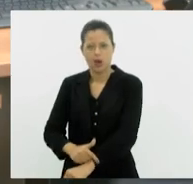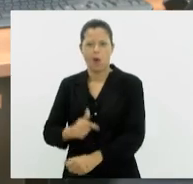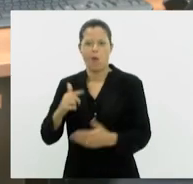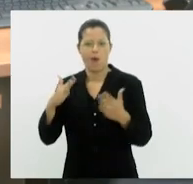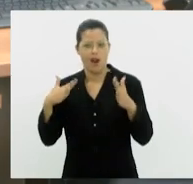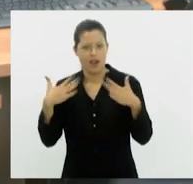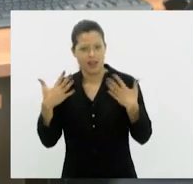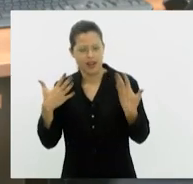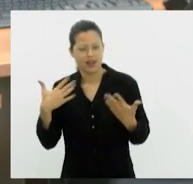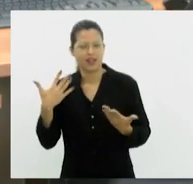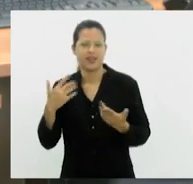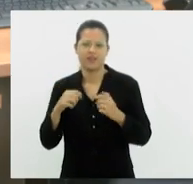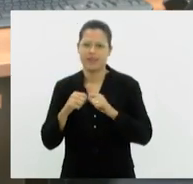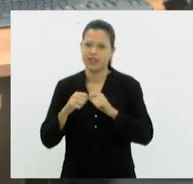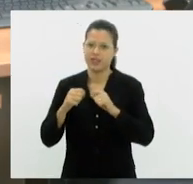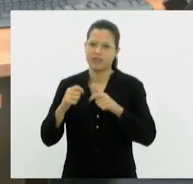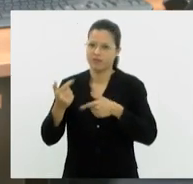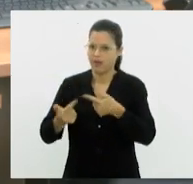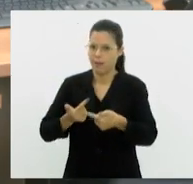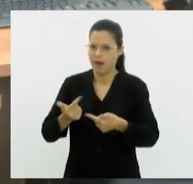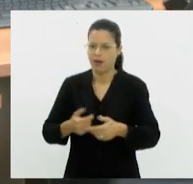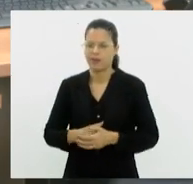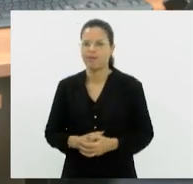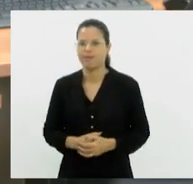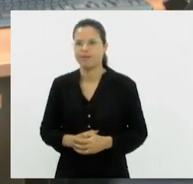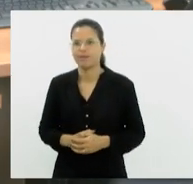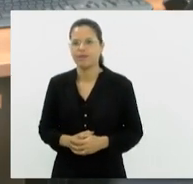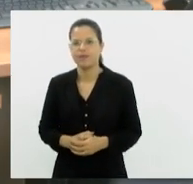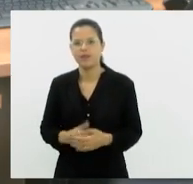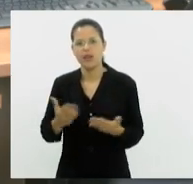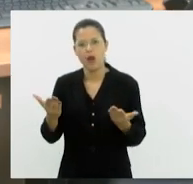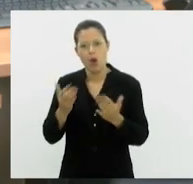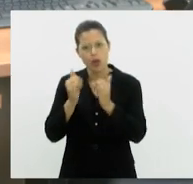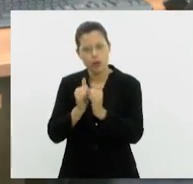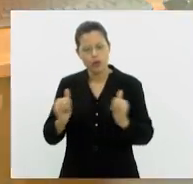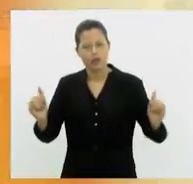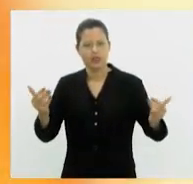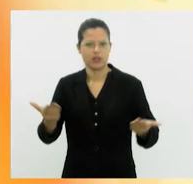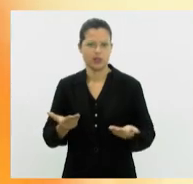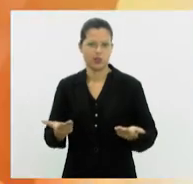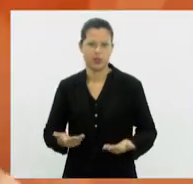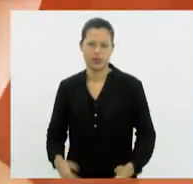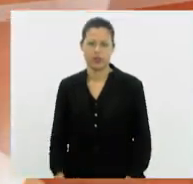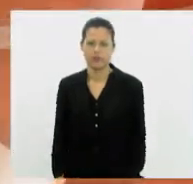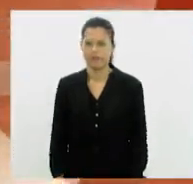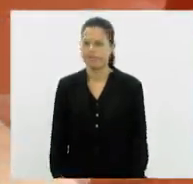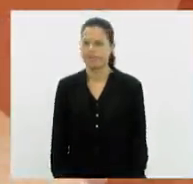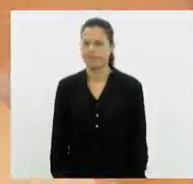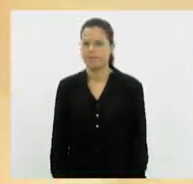alegria fazendo seu trabalho. Vamos agora ao nosso giro de notícias de hoje.